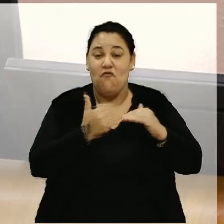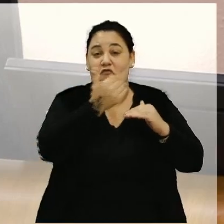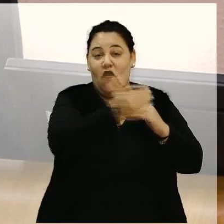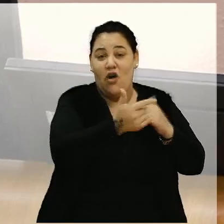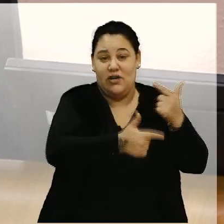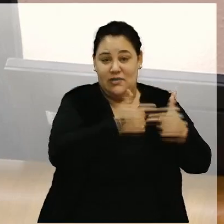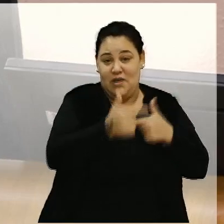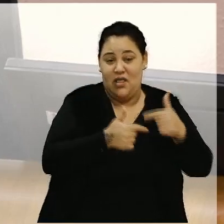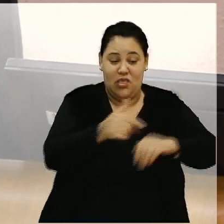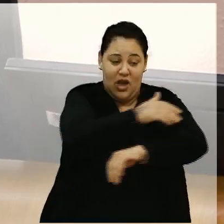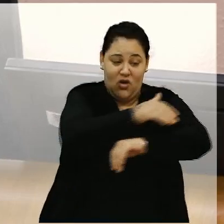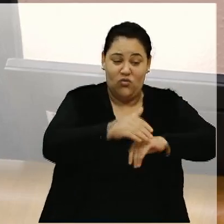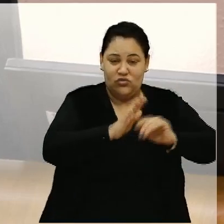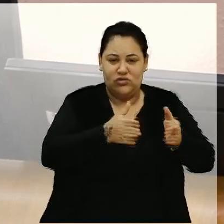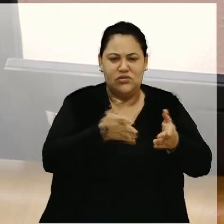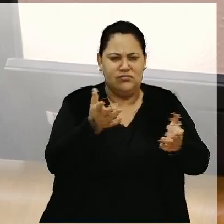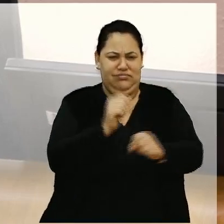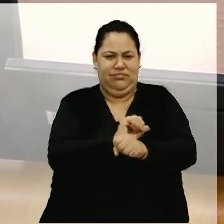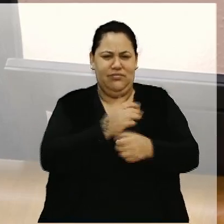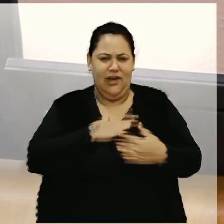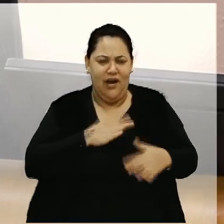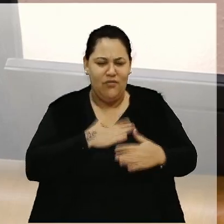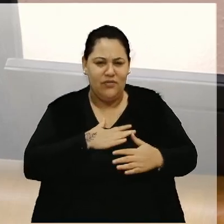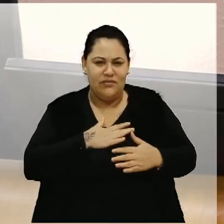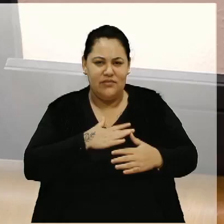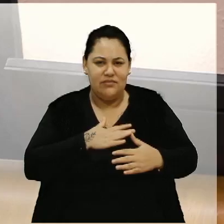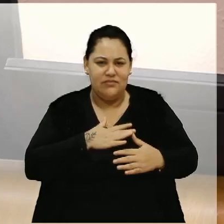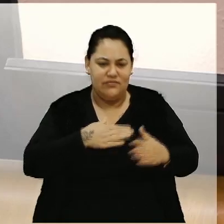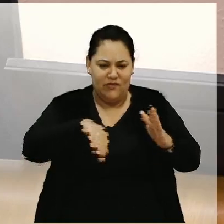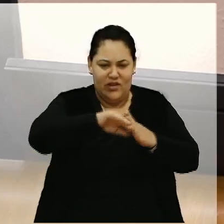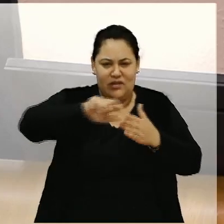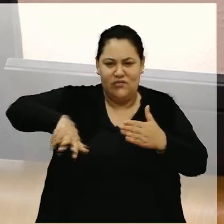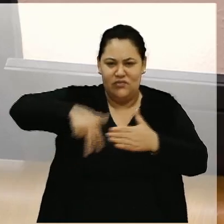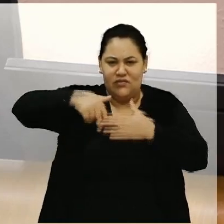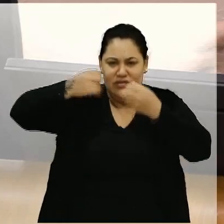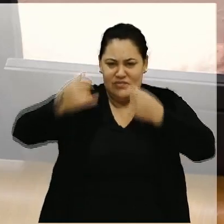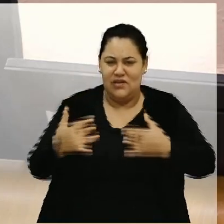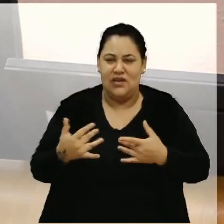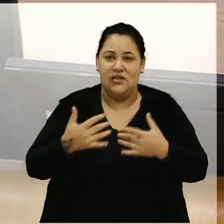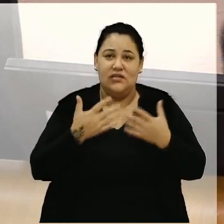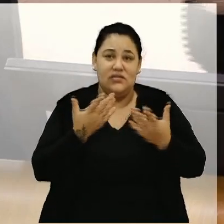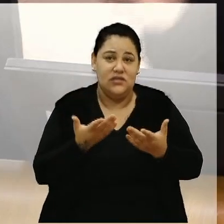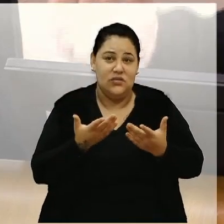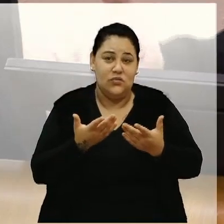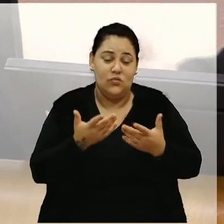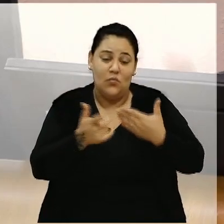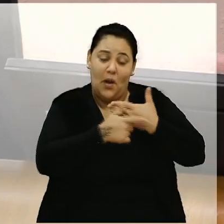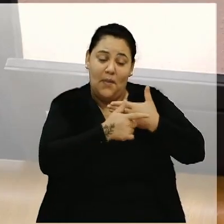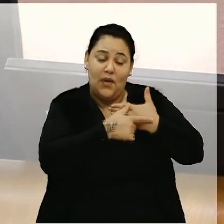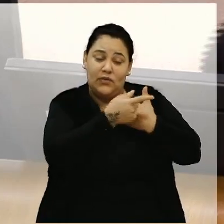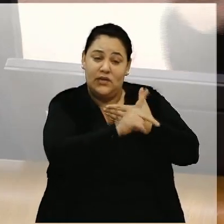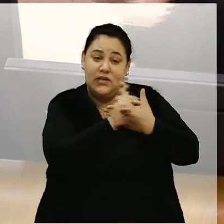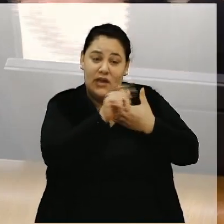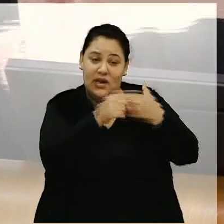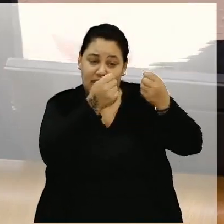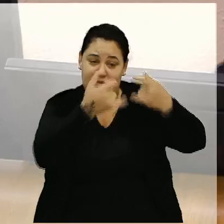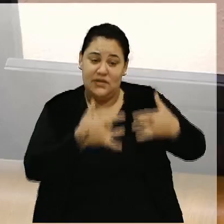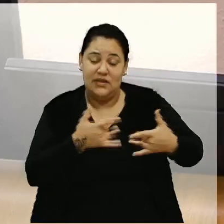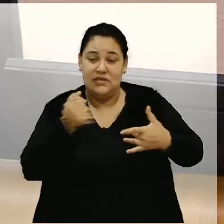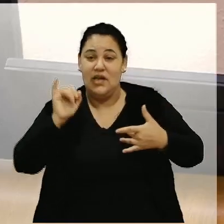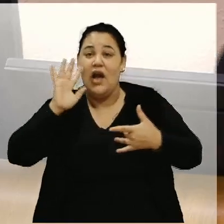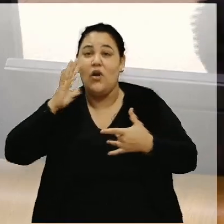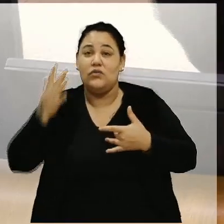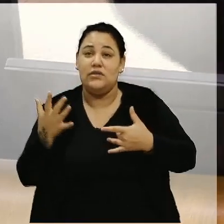oficina. Então, peraí. Vem aqui, vem explicar, então. Eu acho que a parte dele era explicar a situação, se ia ocorrer o